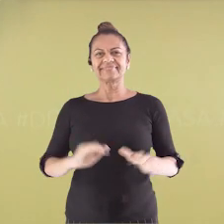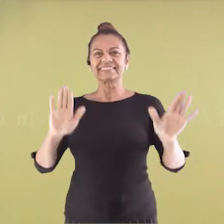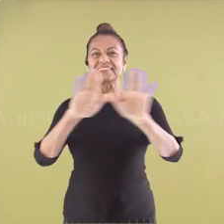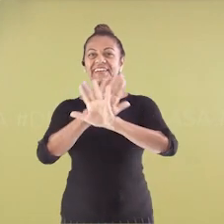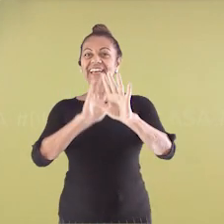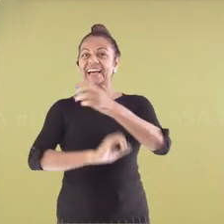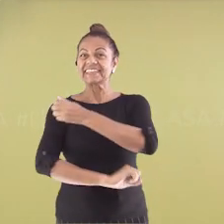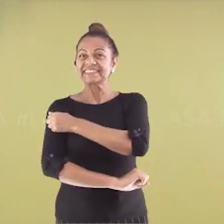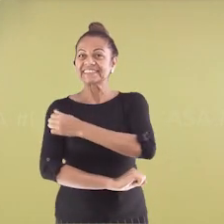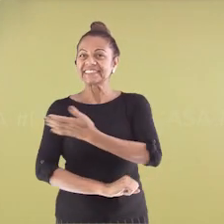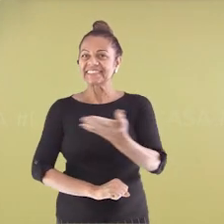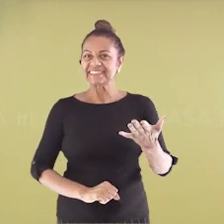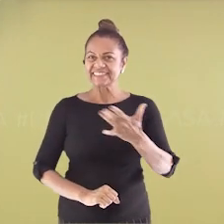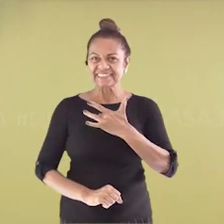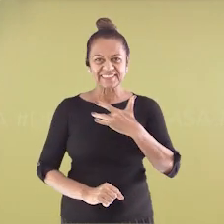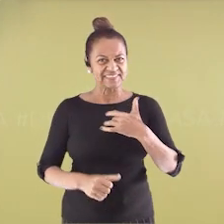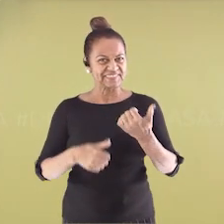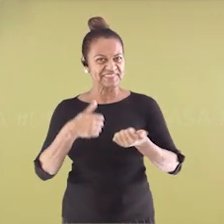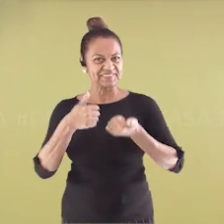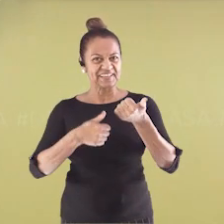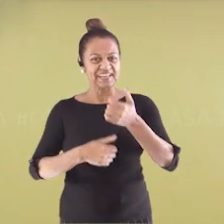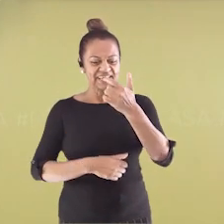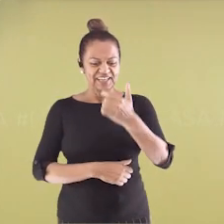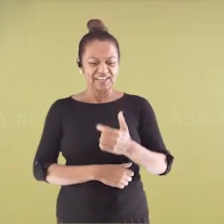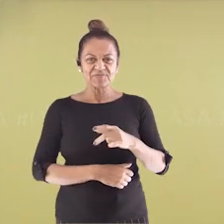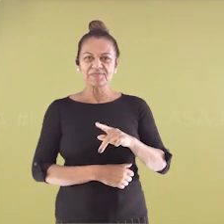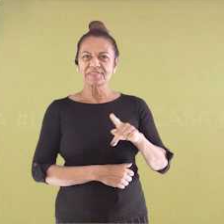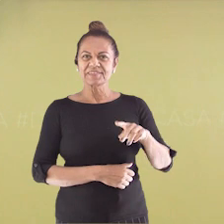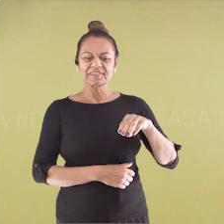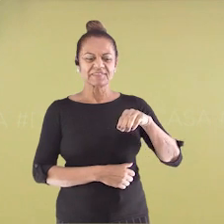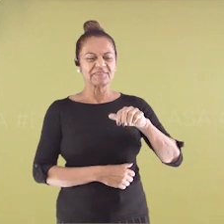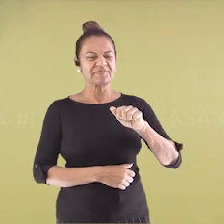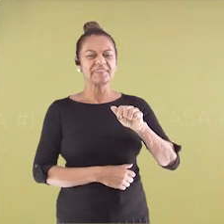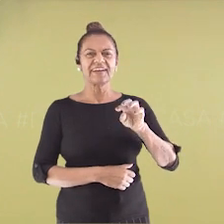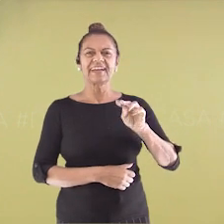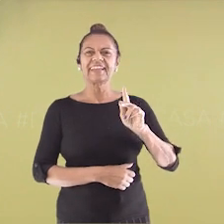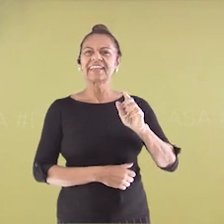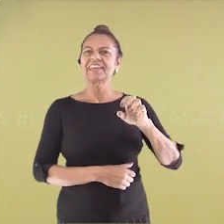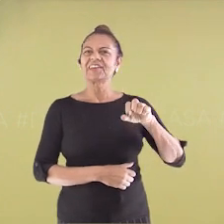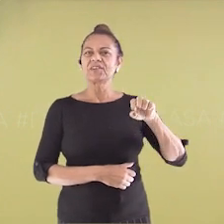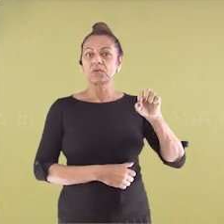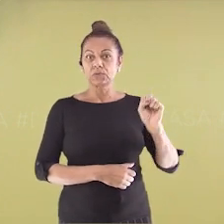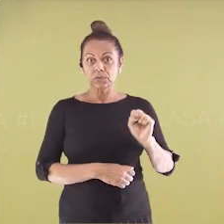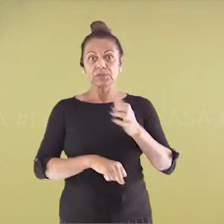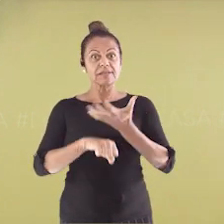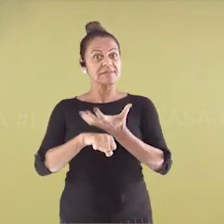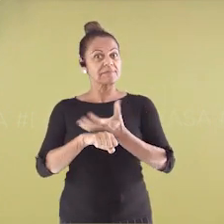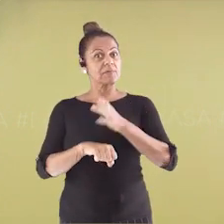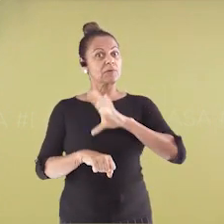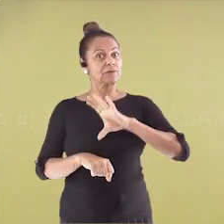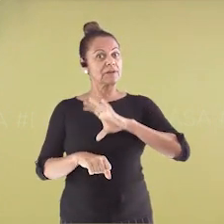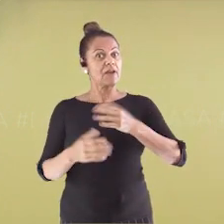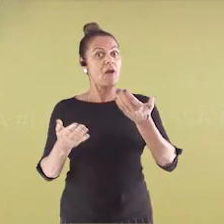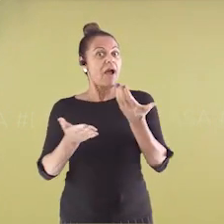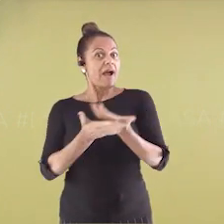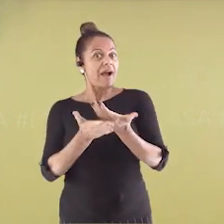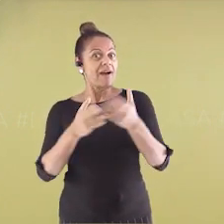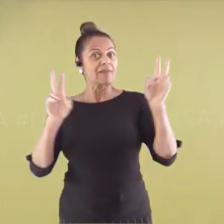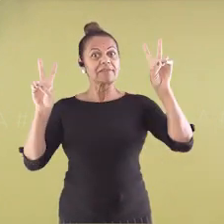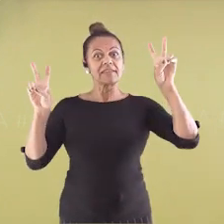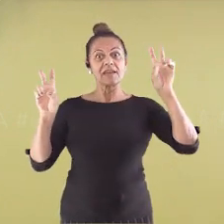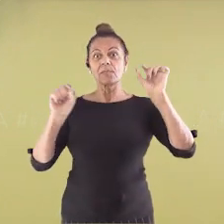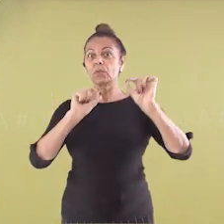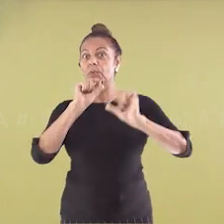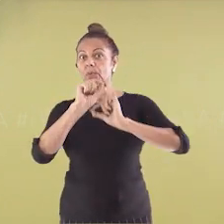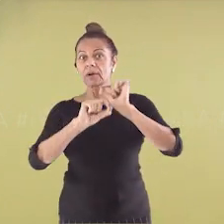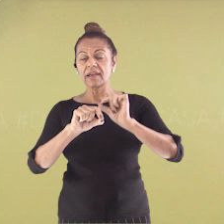Olá, estudantes! Tudo bem com vocês? Eu sou o professor Matheus Lima, de Língua Portuguesa. O tema dessa aula é Ação e